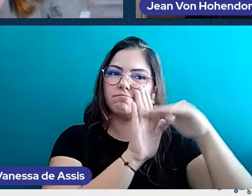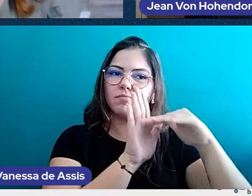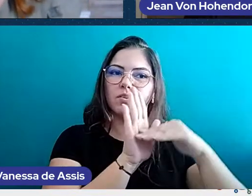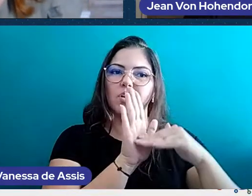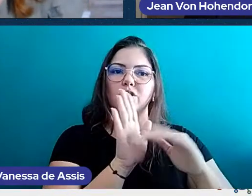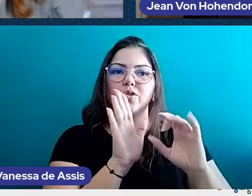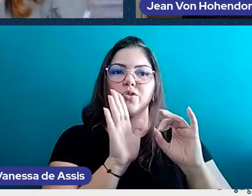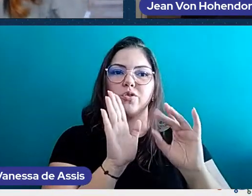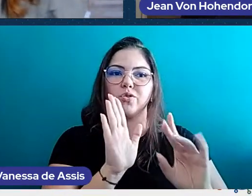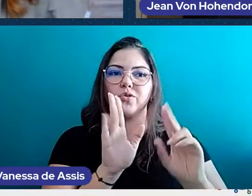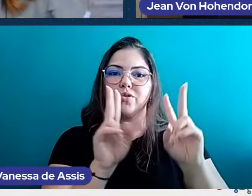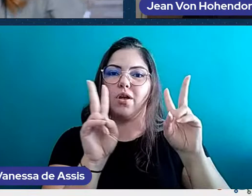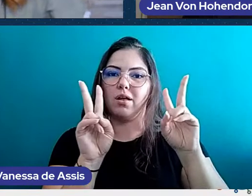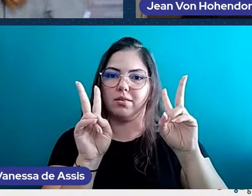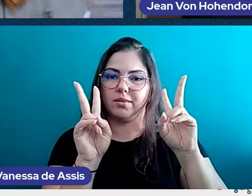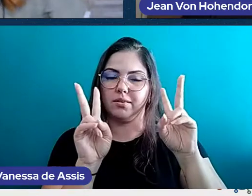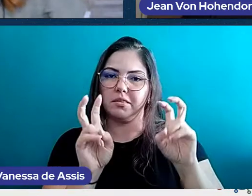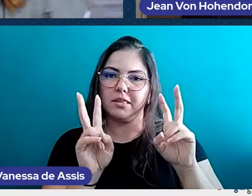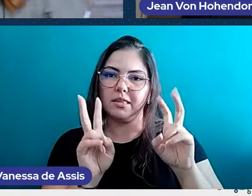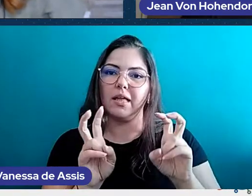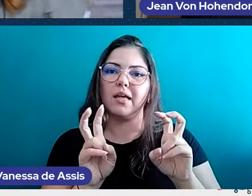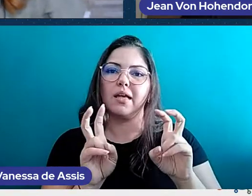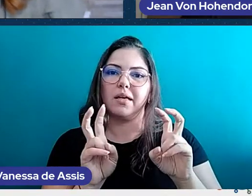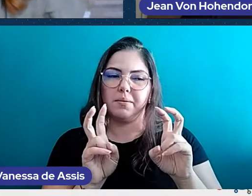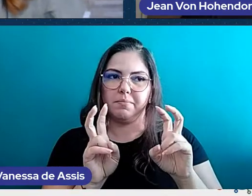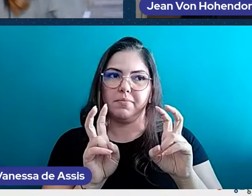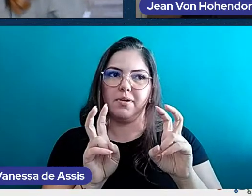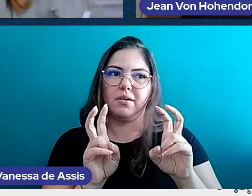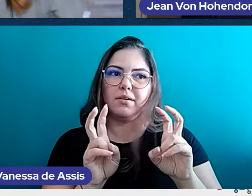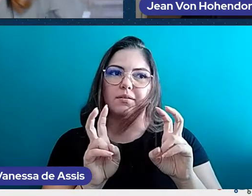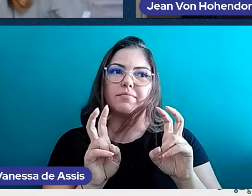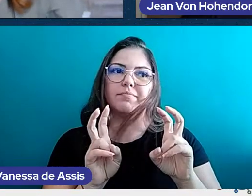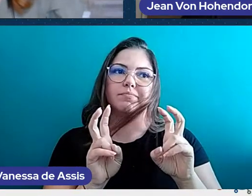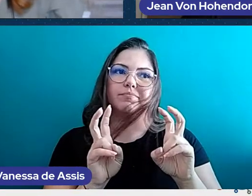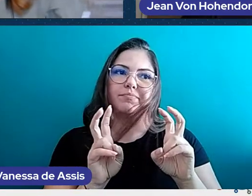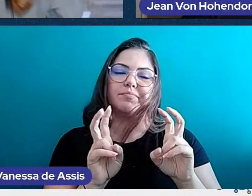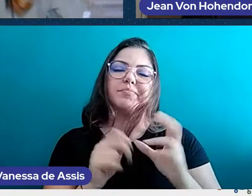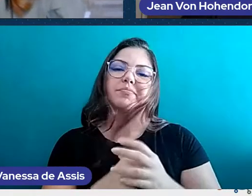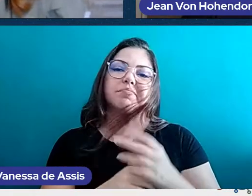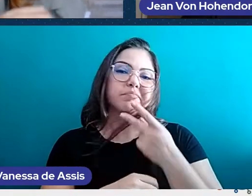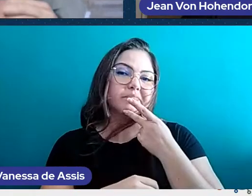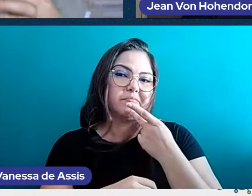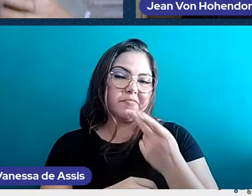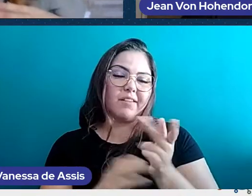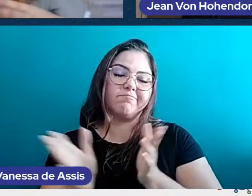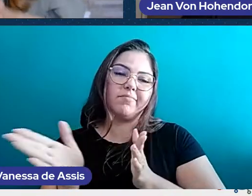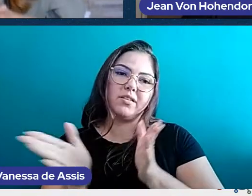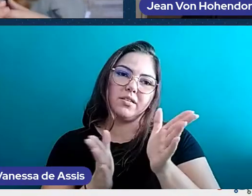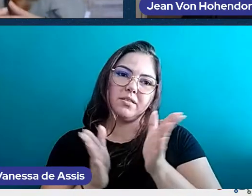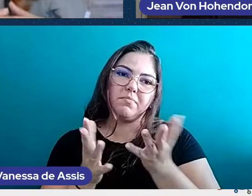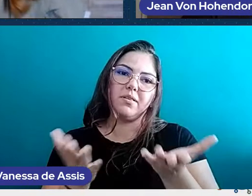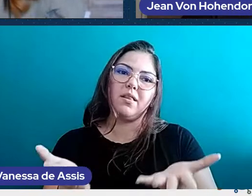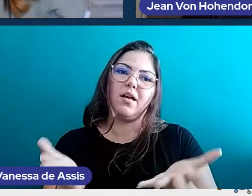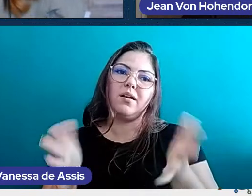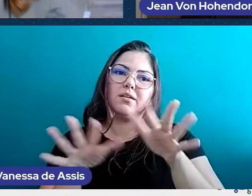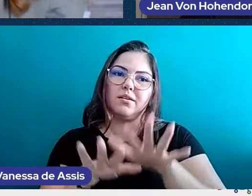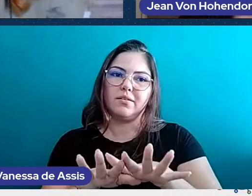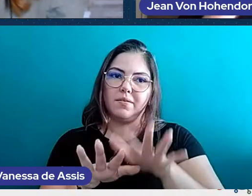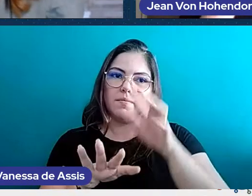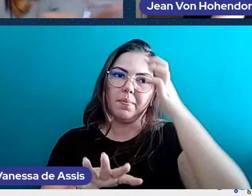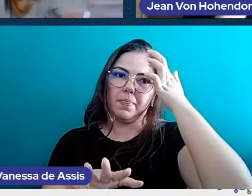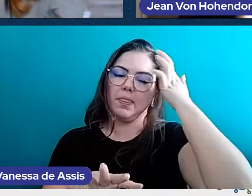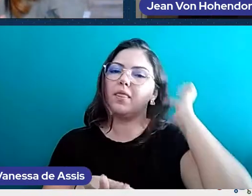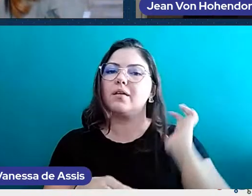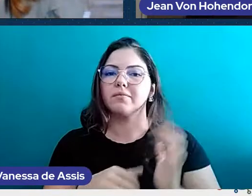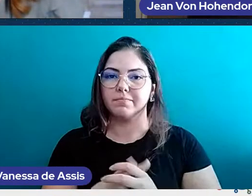essa temática, também sobre inclusão e acessibilidade. Então, gente, por favor, me perdoe, agora eu